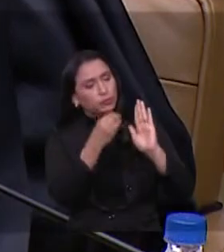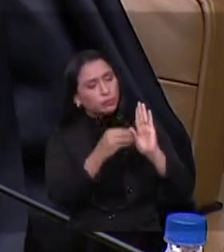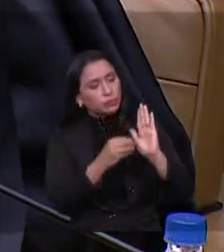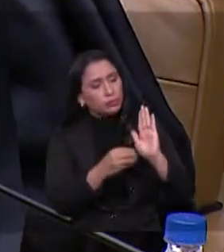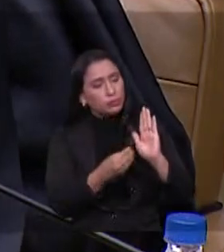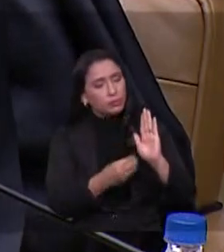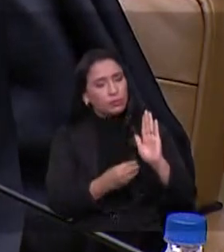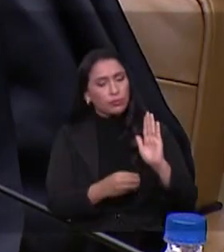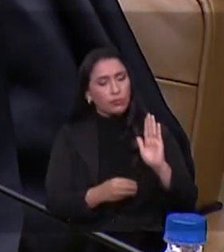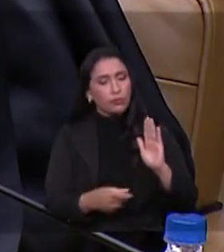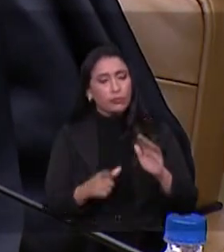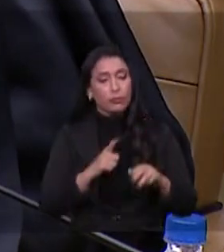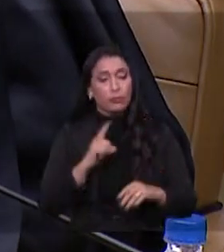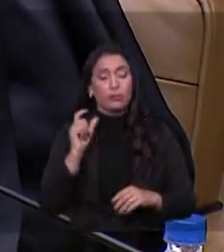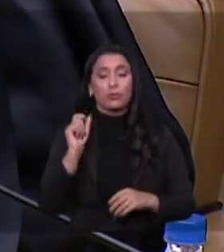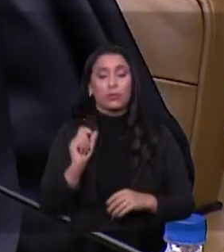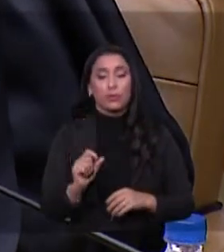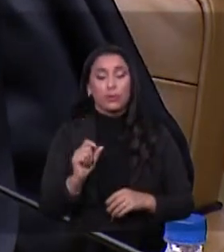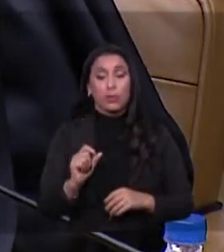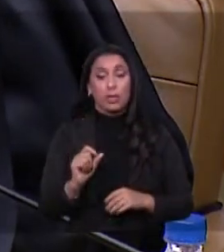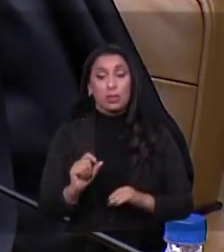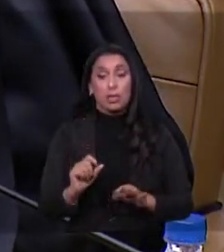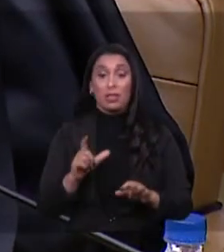na pauta algumas recursos efetivamente